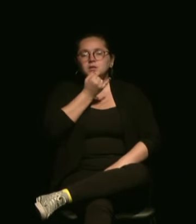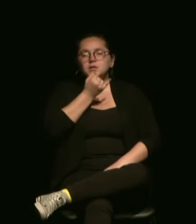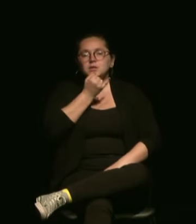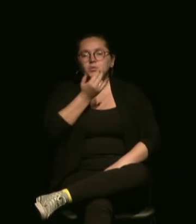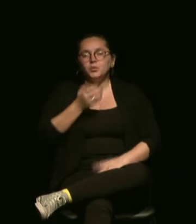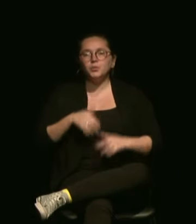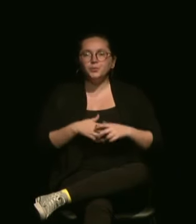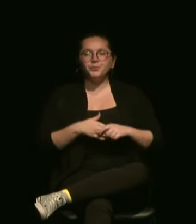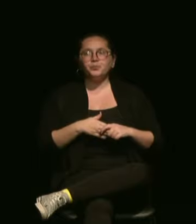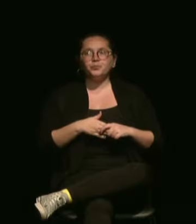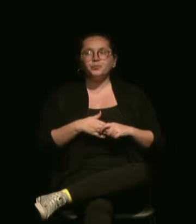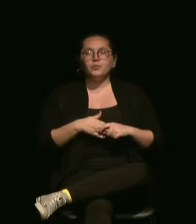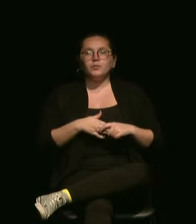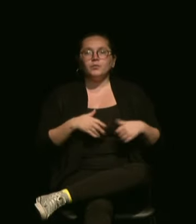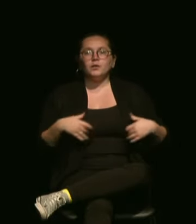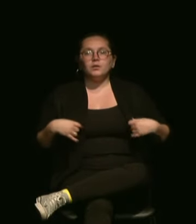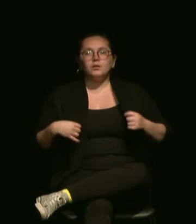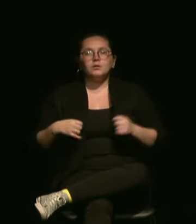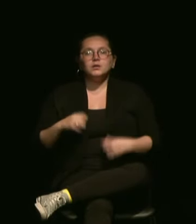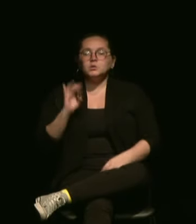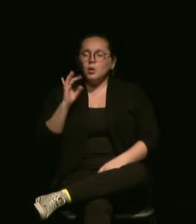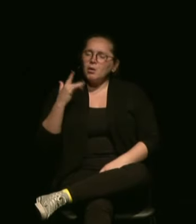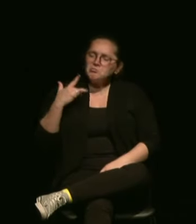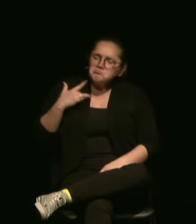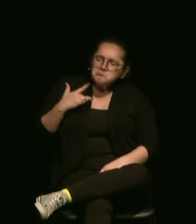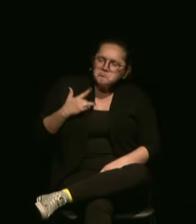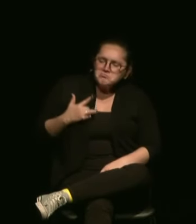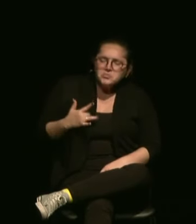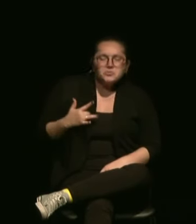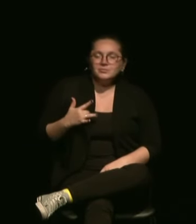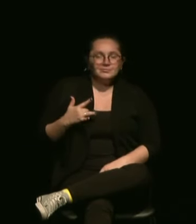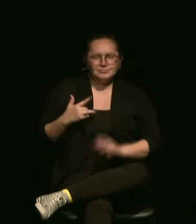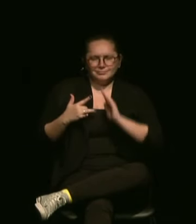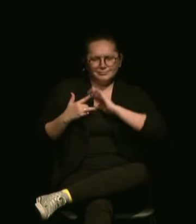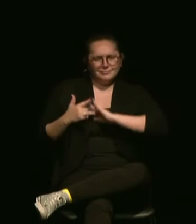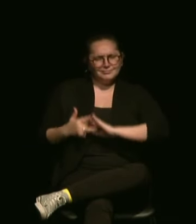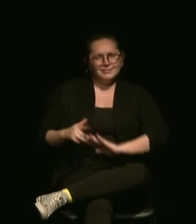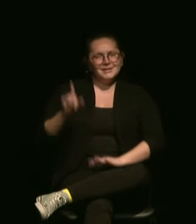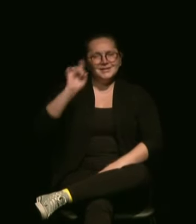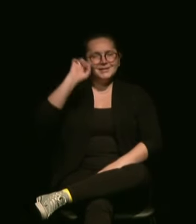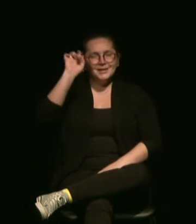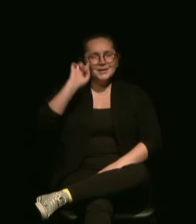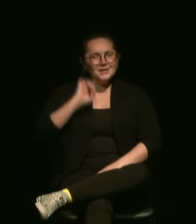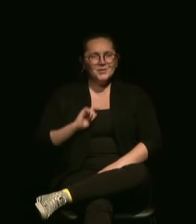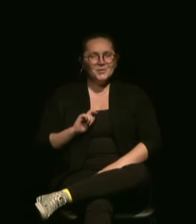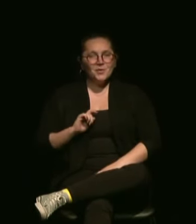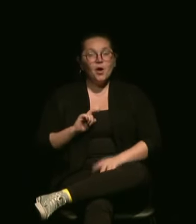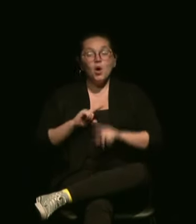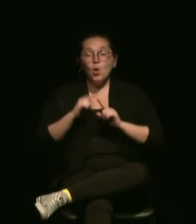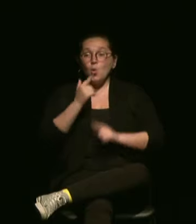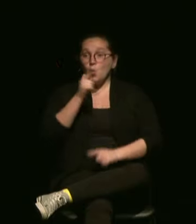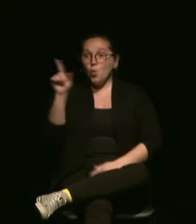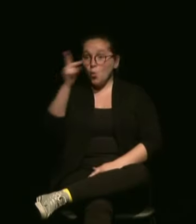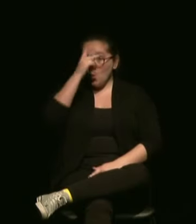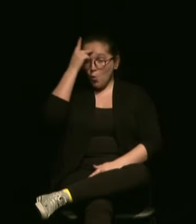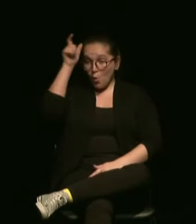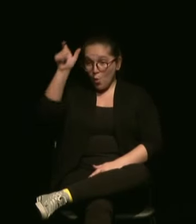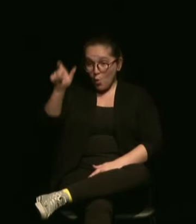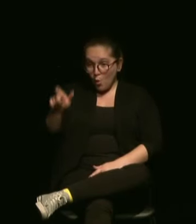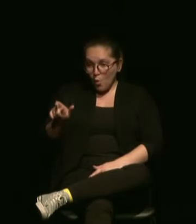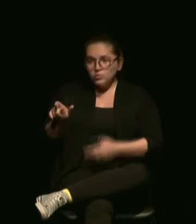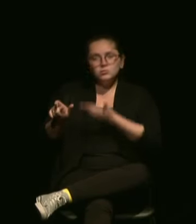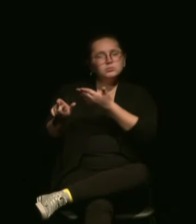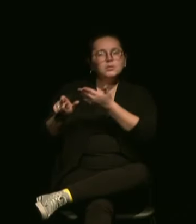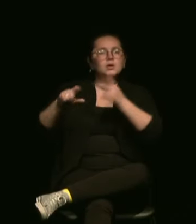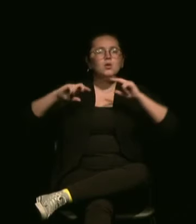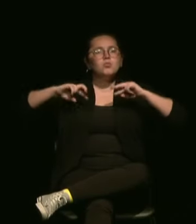não é uma espécie de piedade em relação ao outro. Não, o outro é um